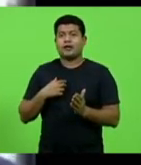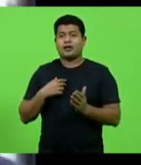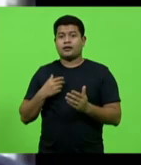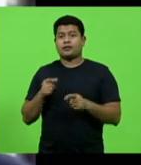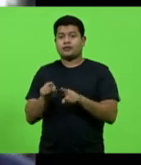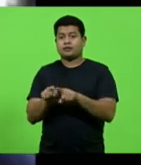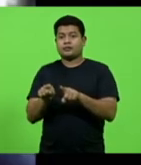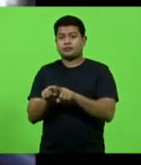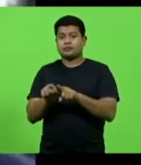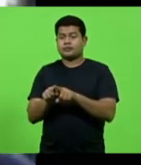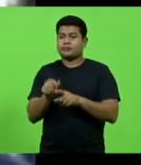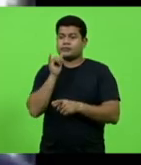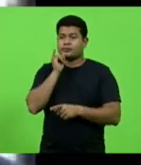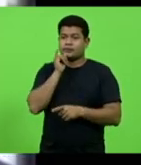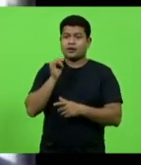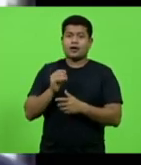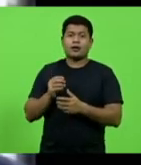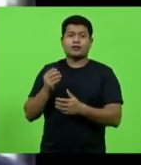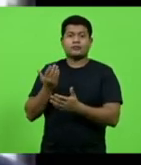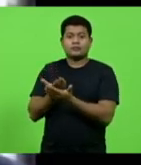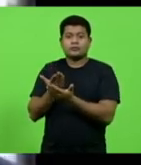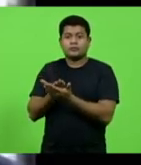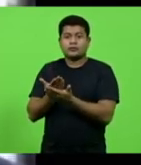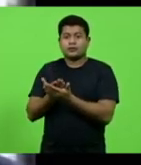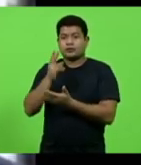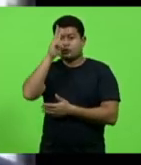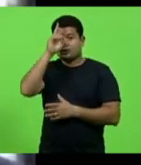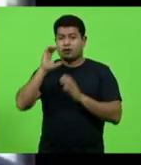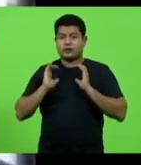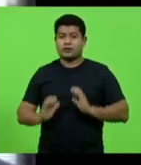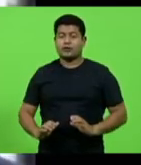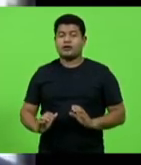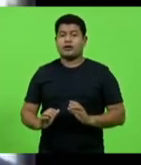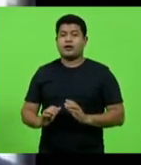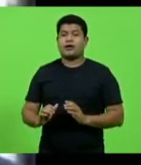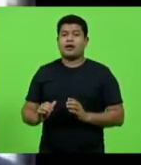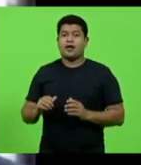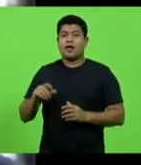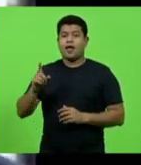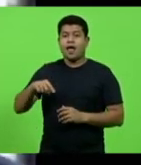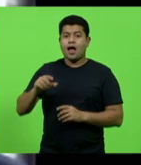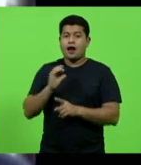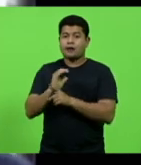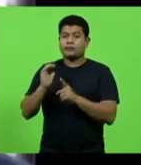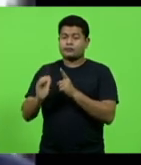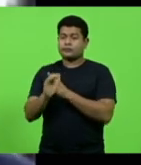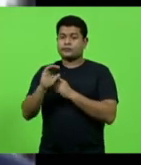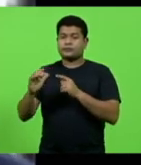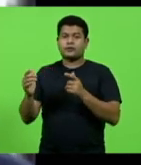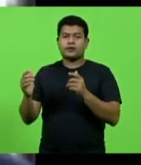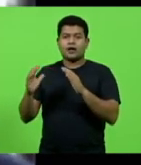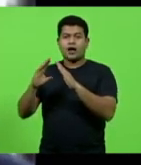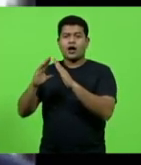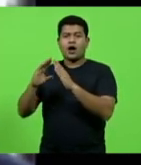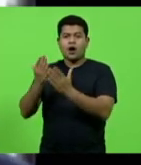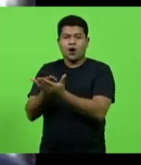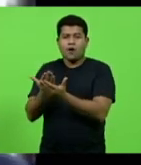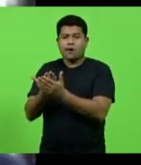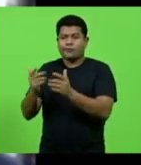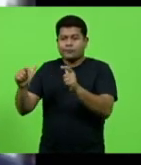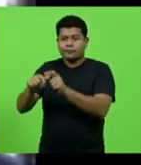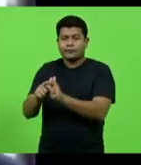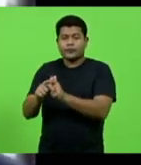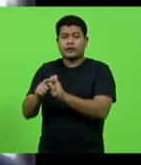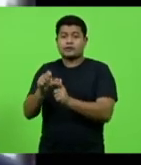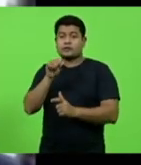da cidade, né? A tal da cidadania, ela era assim aprendida em comunidades, em pequenas escolas, quando as famílias não davam